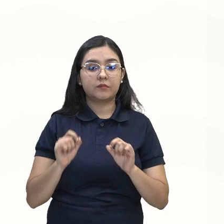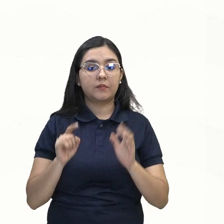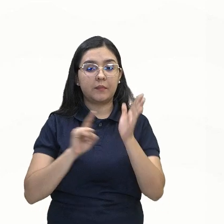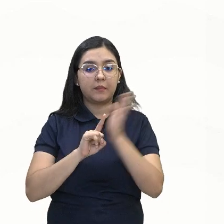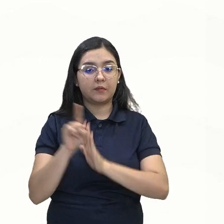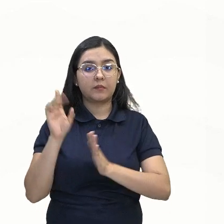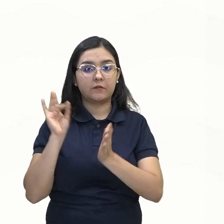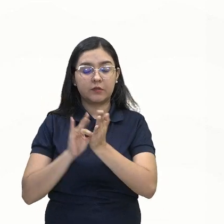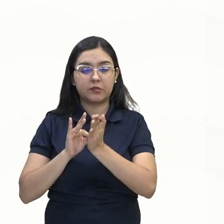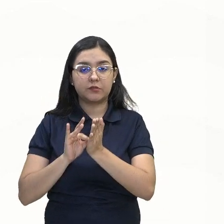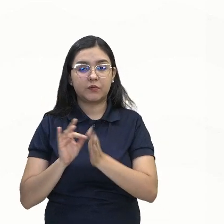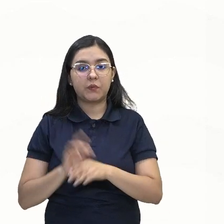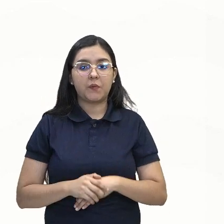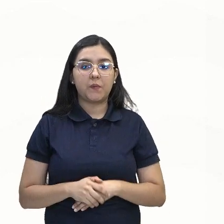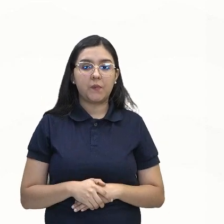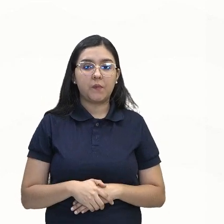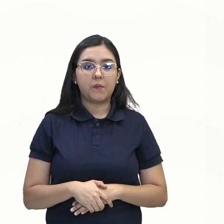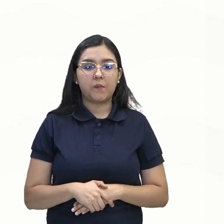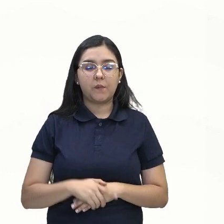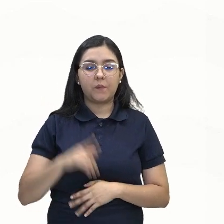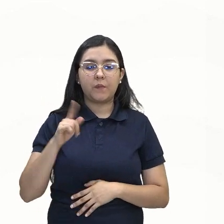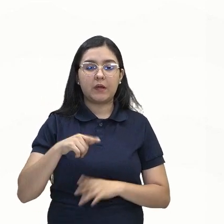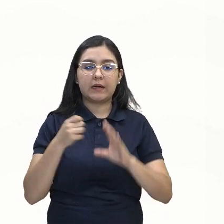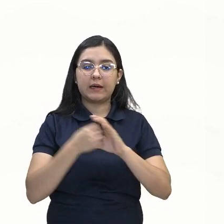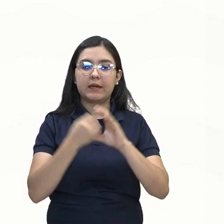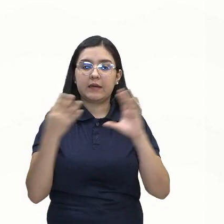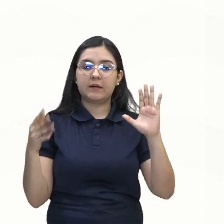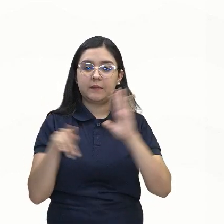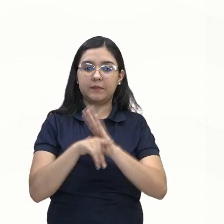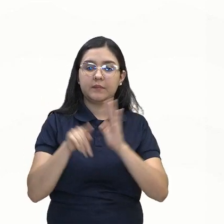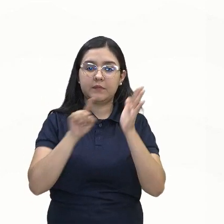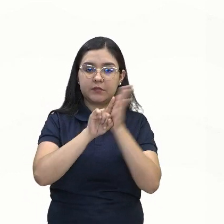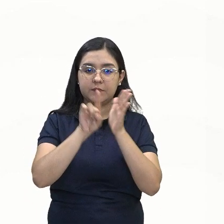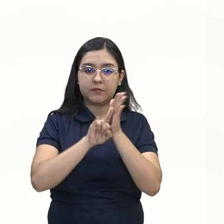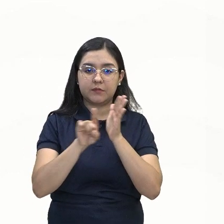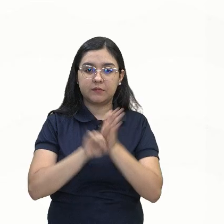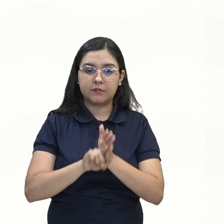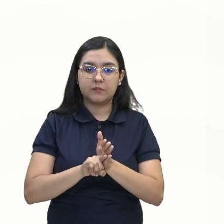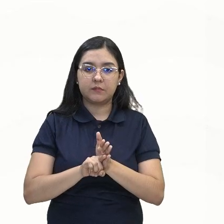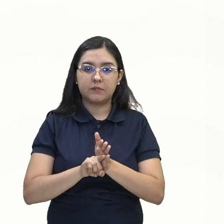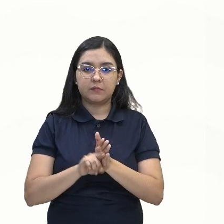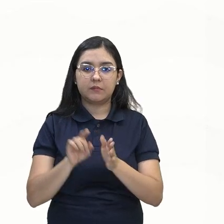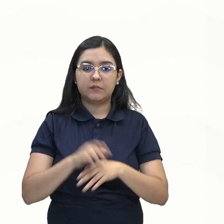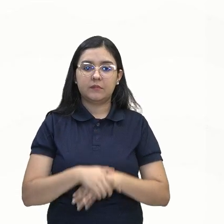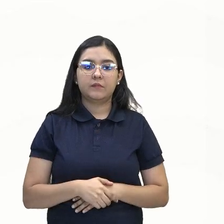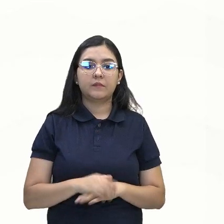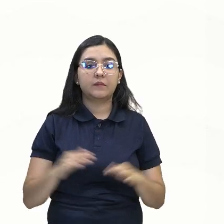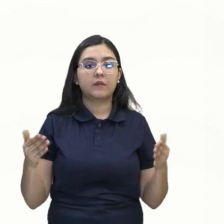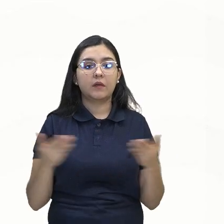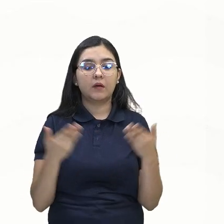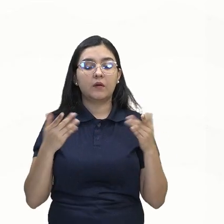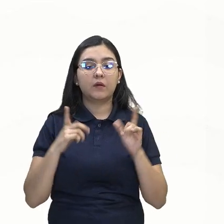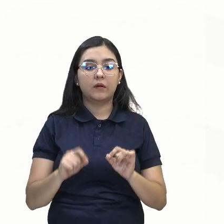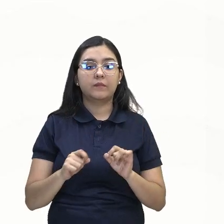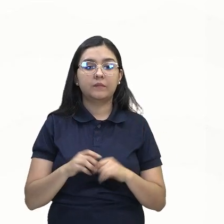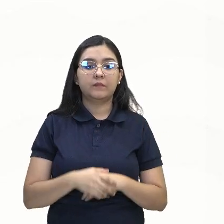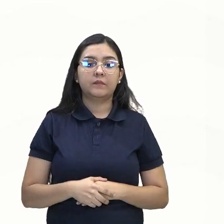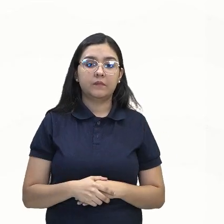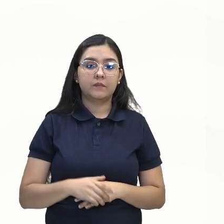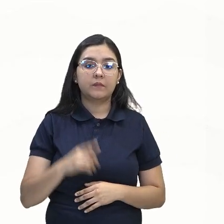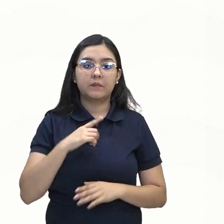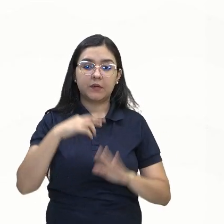pergunta afirmativa. Essas são as características das question tags. Vamos agora para as